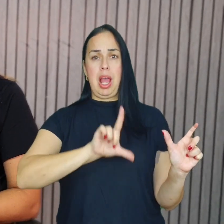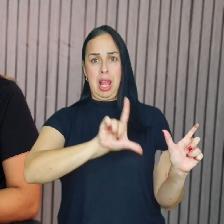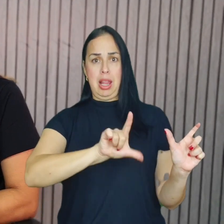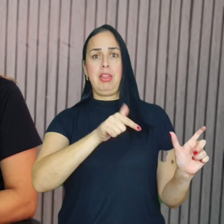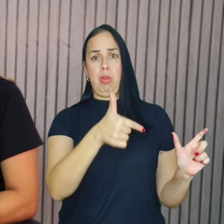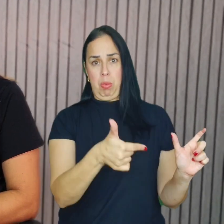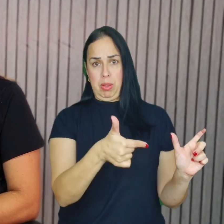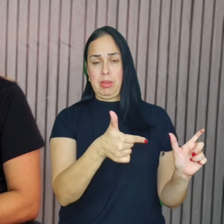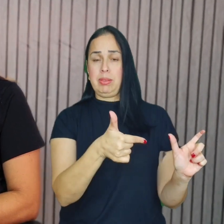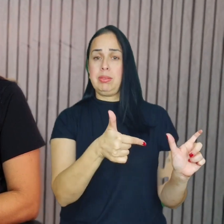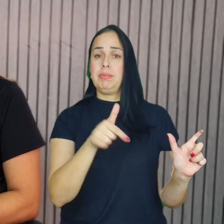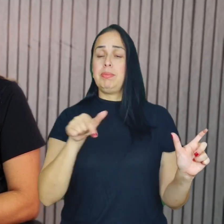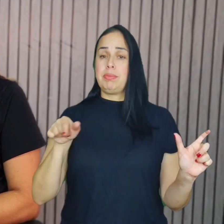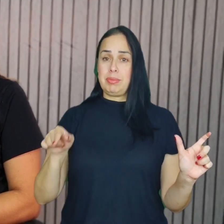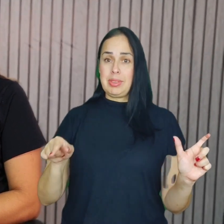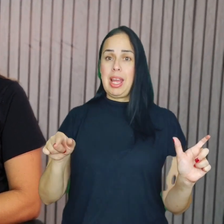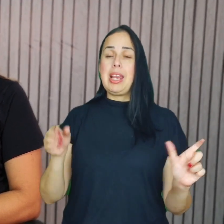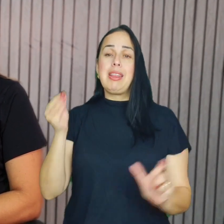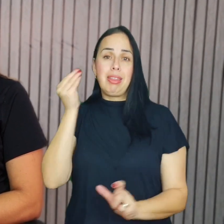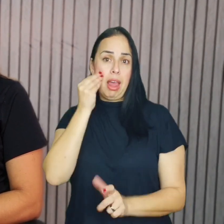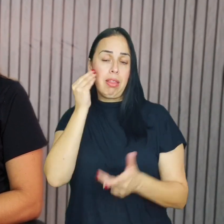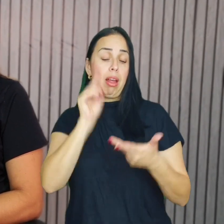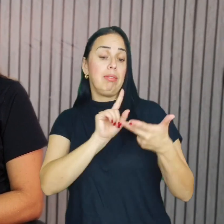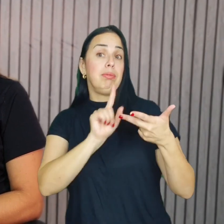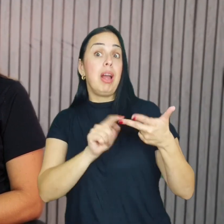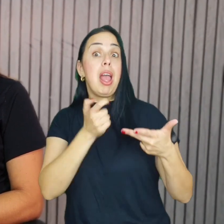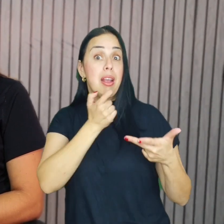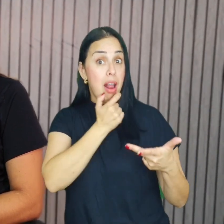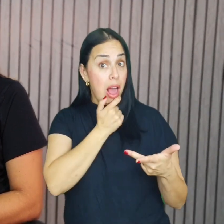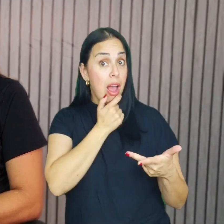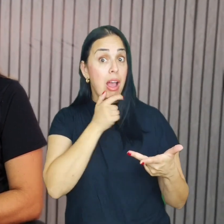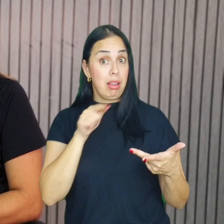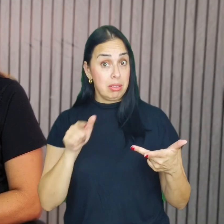português, né, como a gente. Ele tenta até falar inglês.